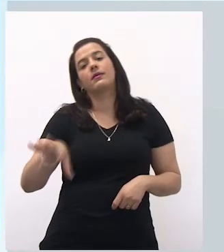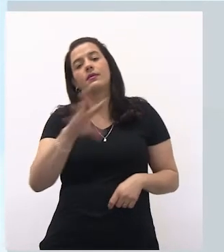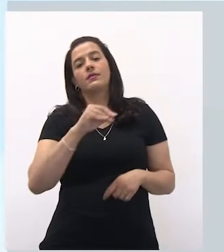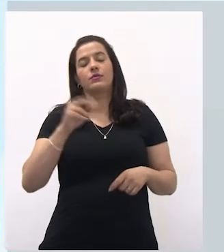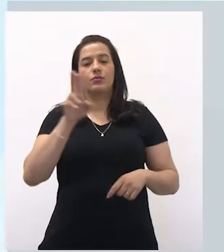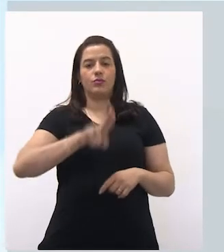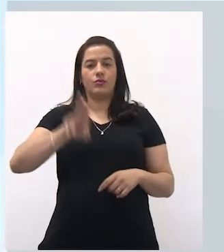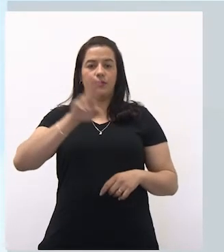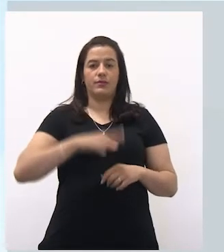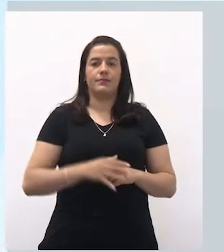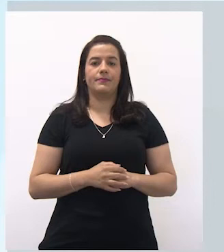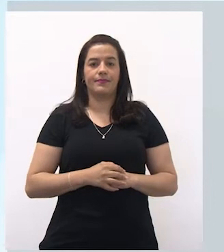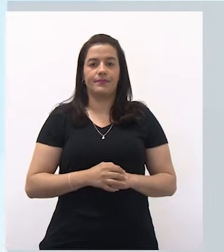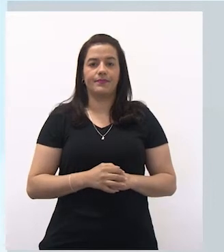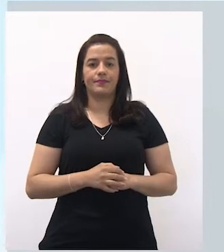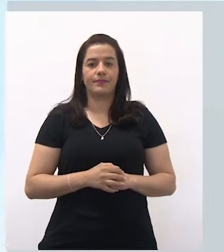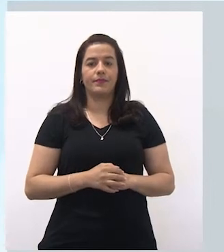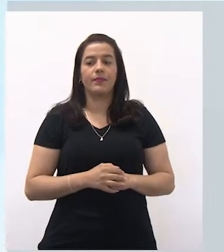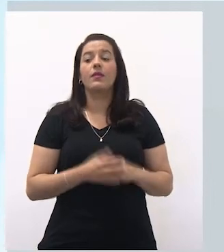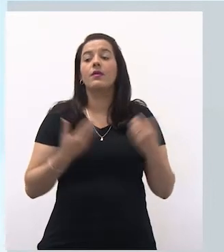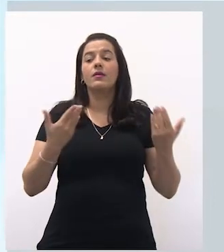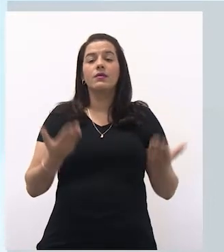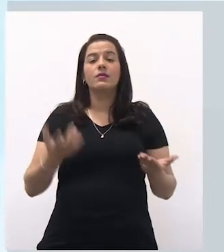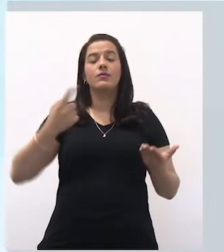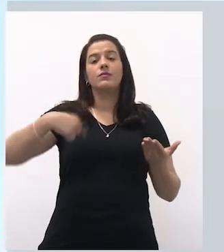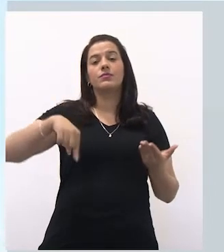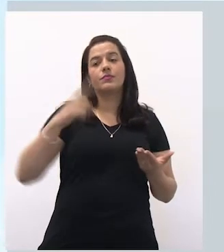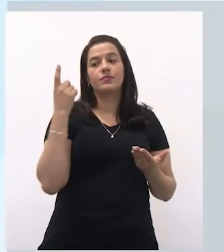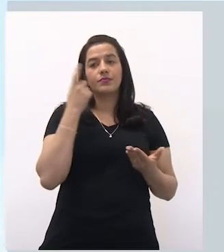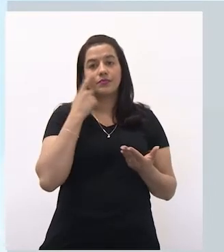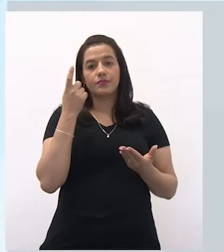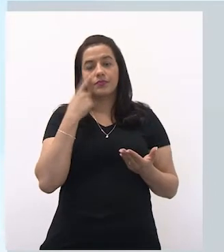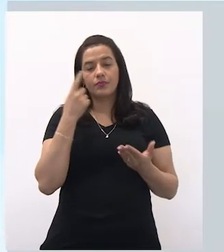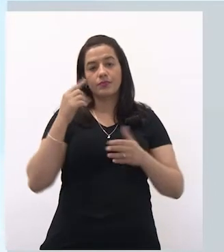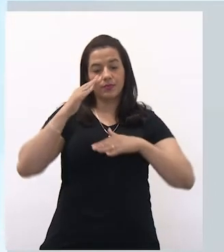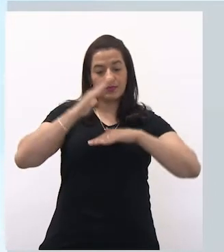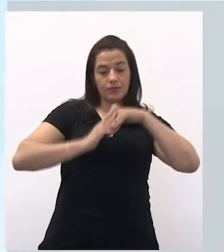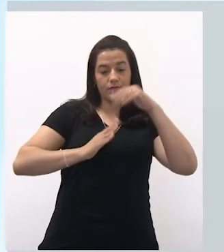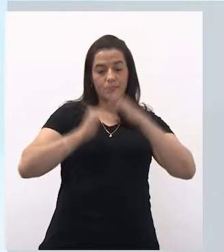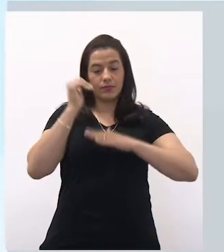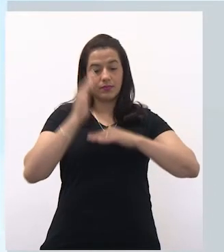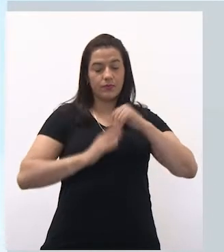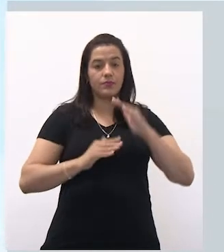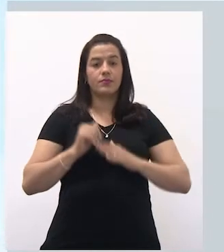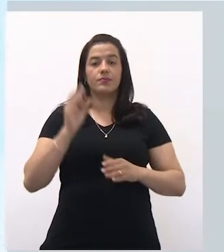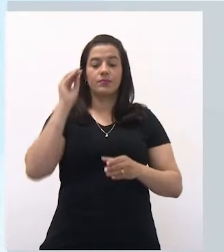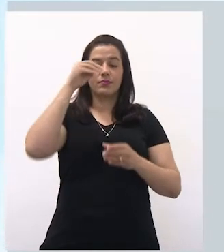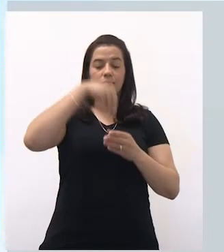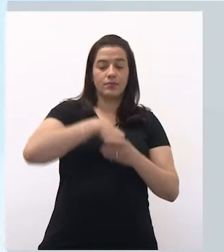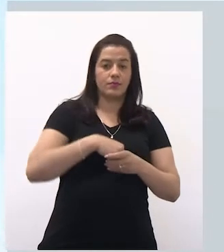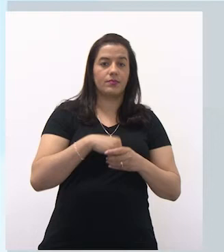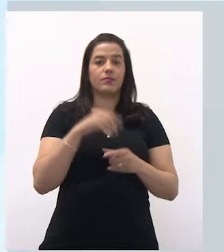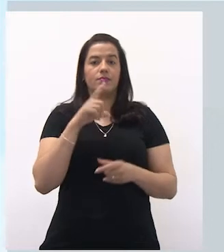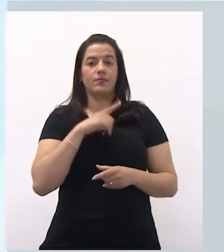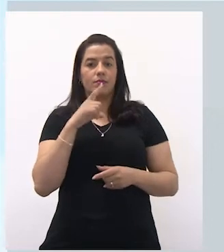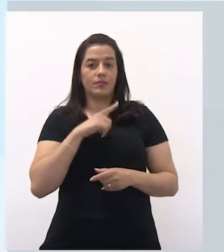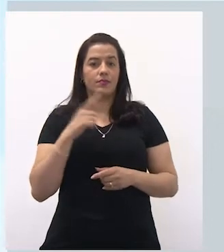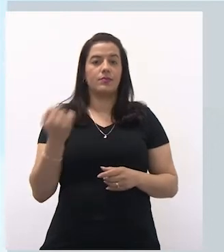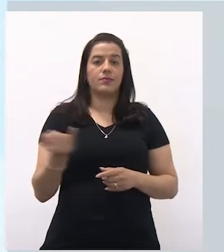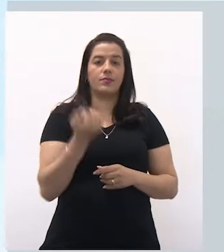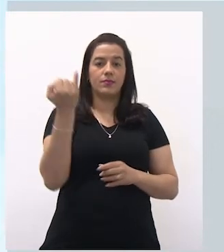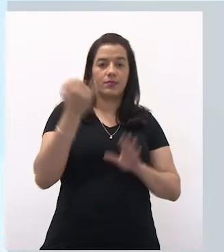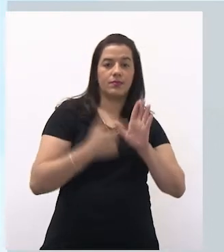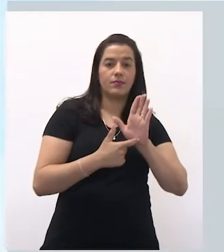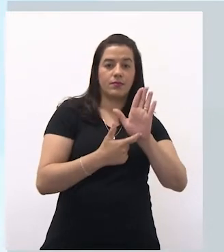utiliza. Então, para isso, a gente vai verificar que as habilidades presentes na matriz de